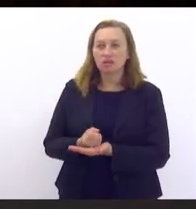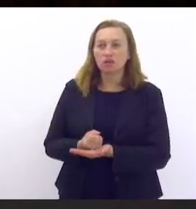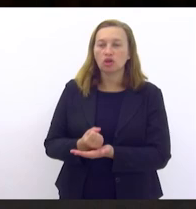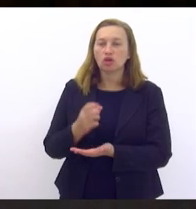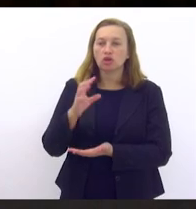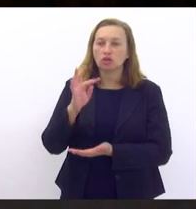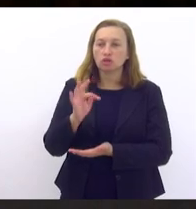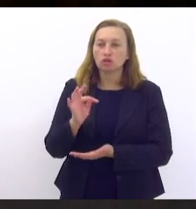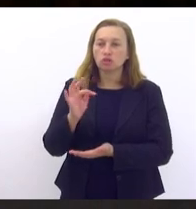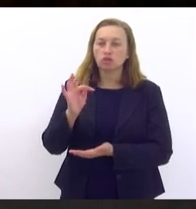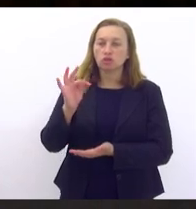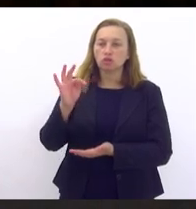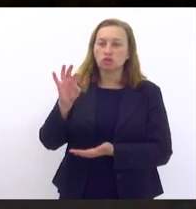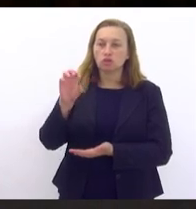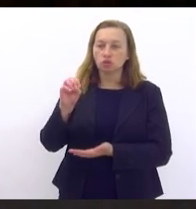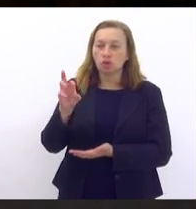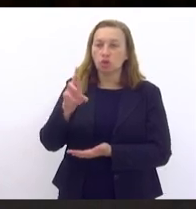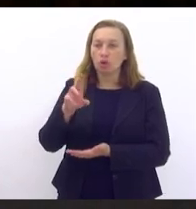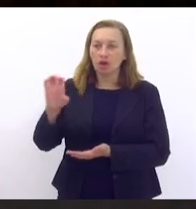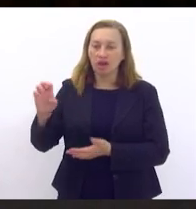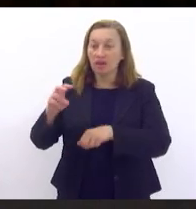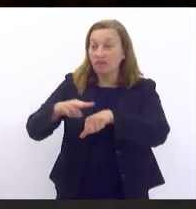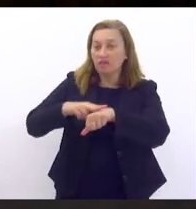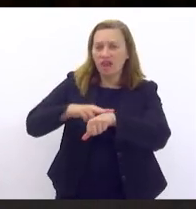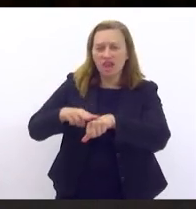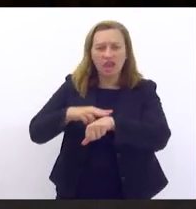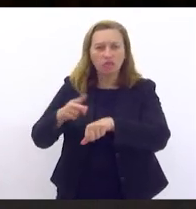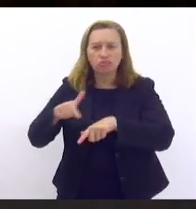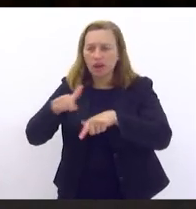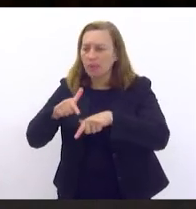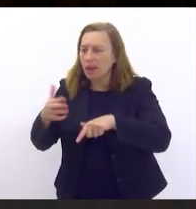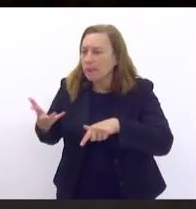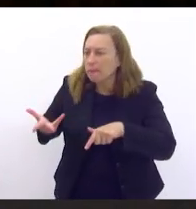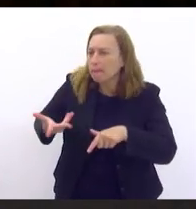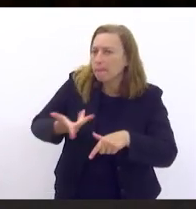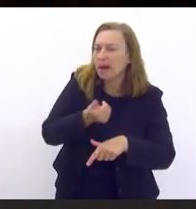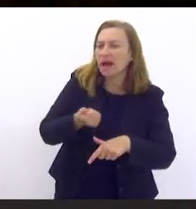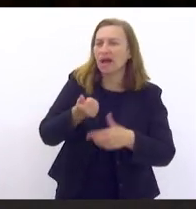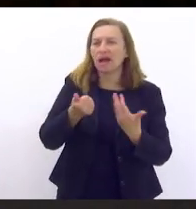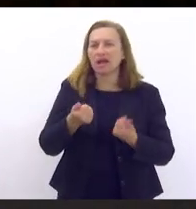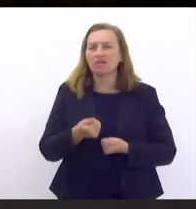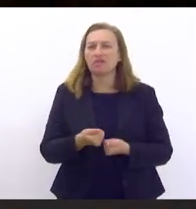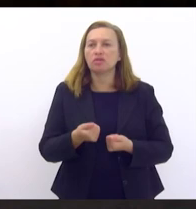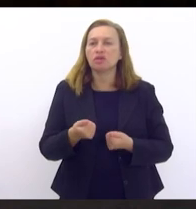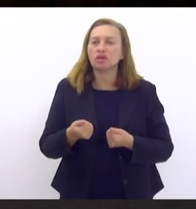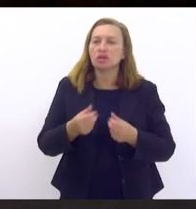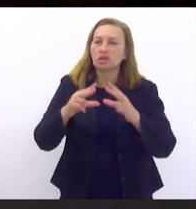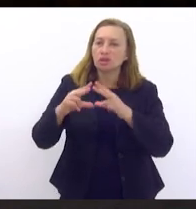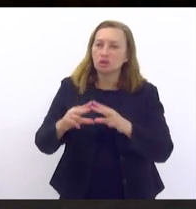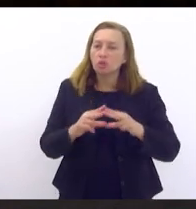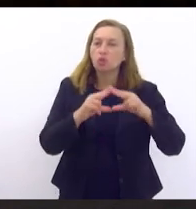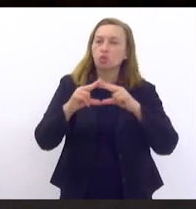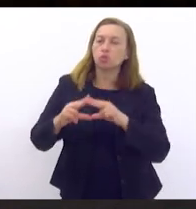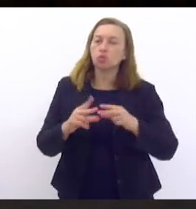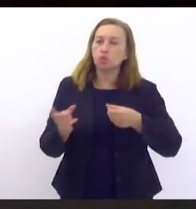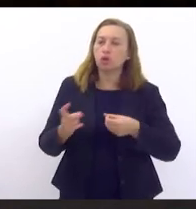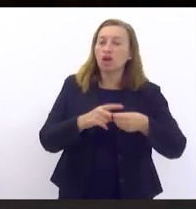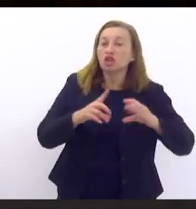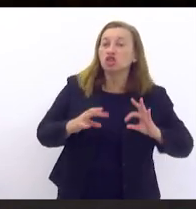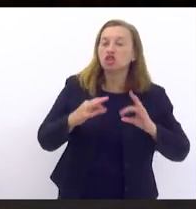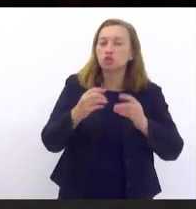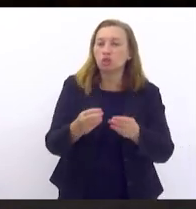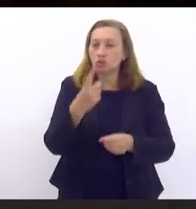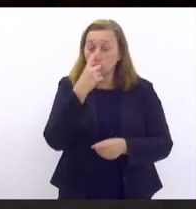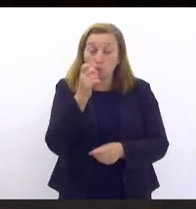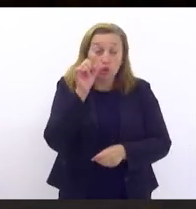e essa torre verde é o trabalho é incrível porque ela faz um reaproveitamento de praticamente todos os resíduos